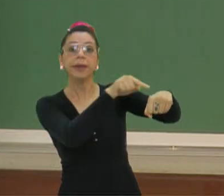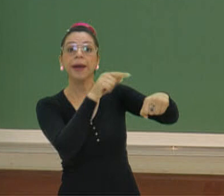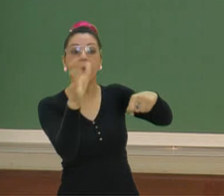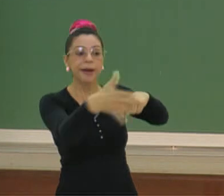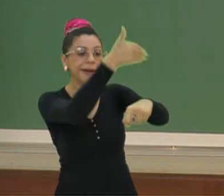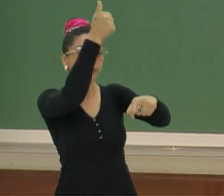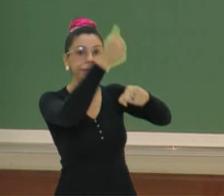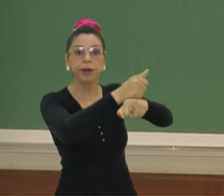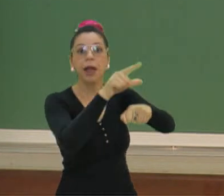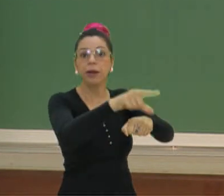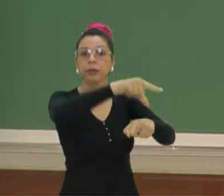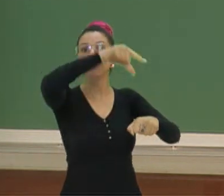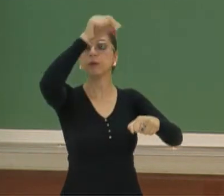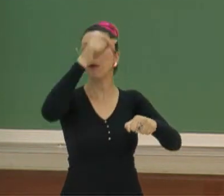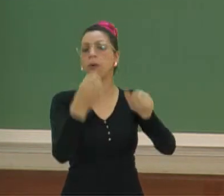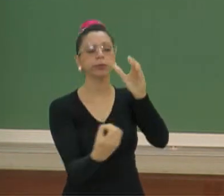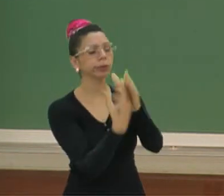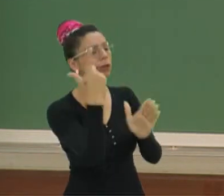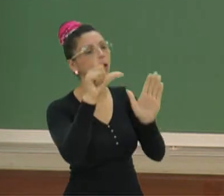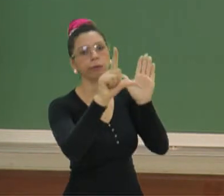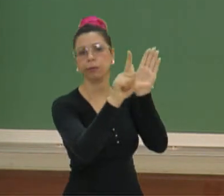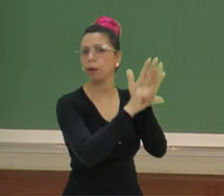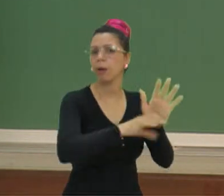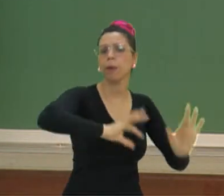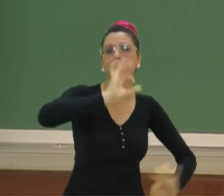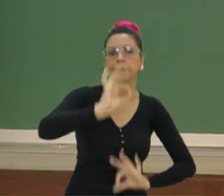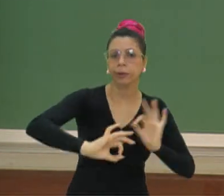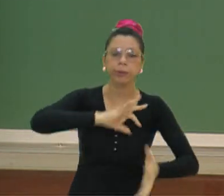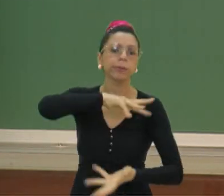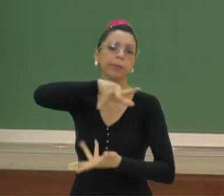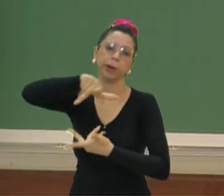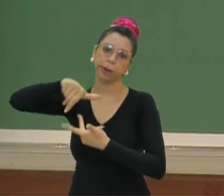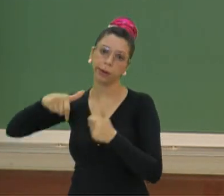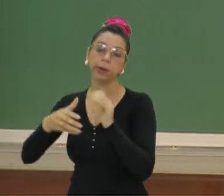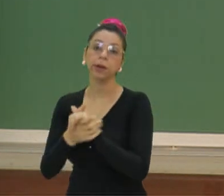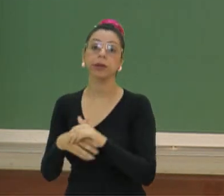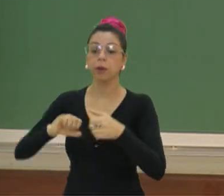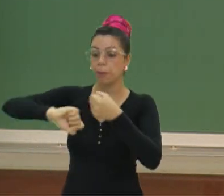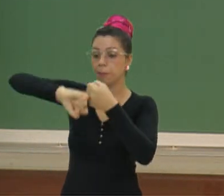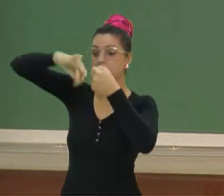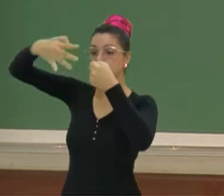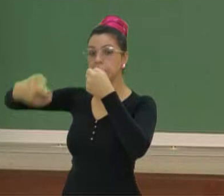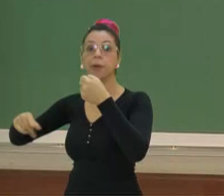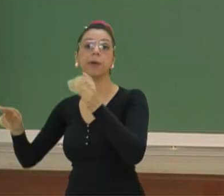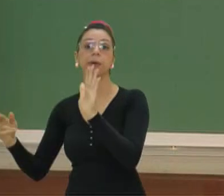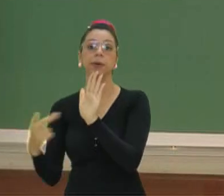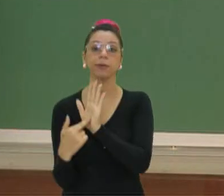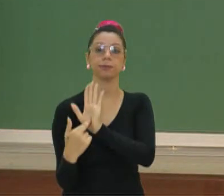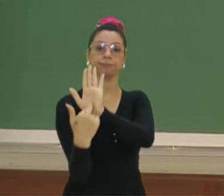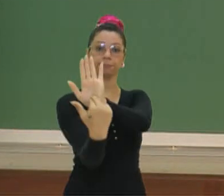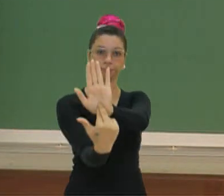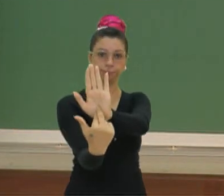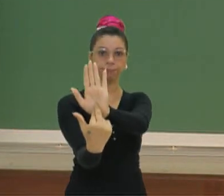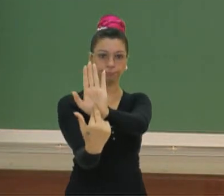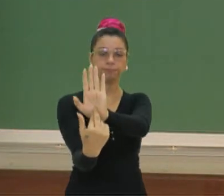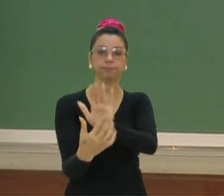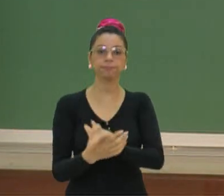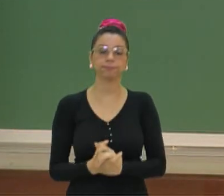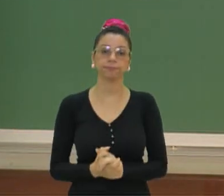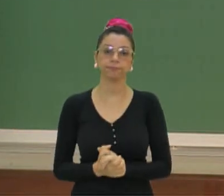decisões, fazem as leis, administram o país. Sim, essa é uma característica das democracias